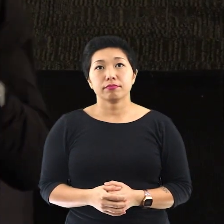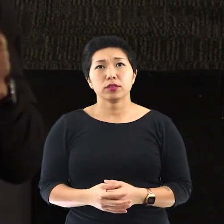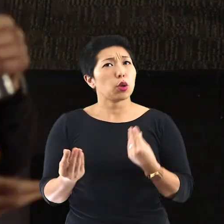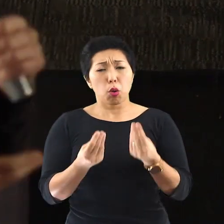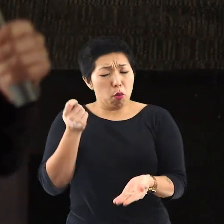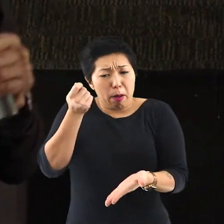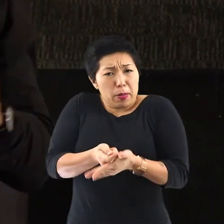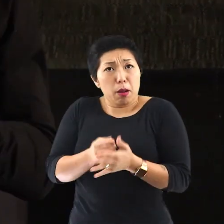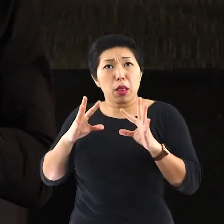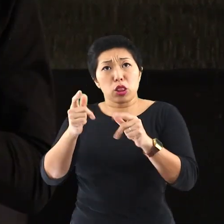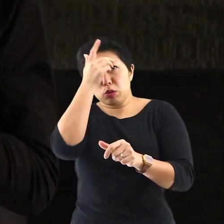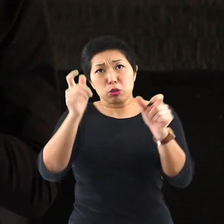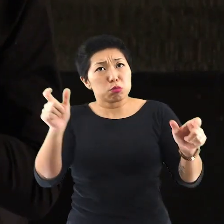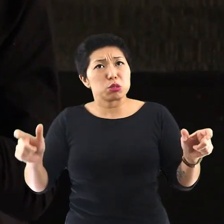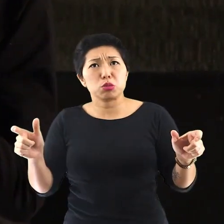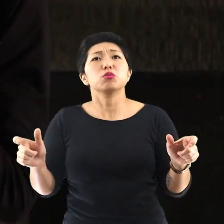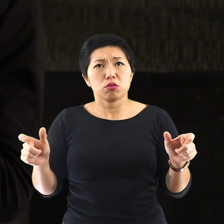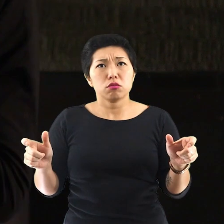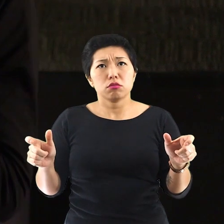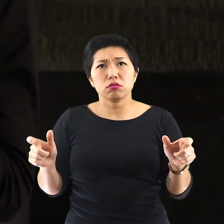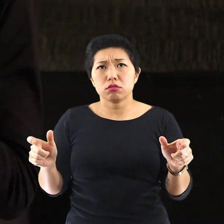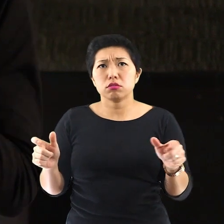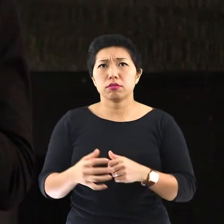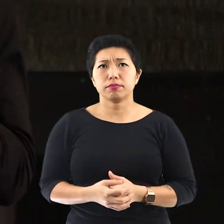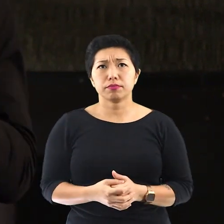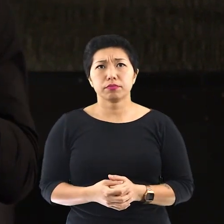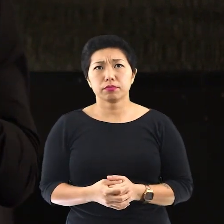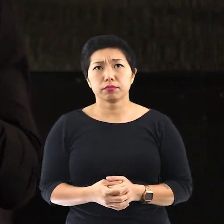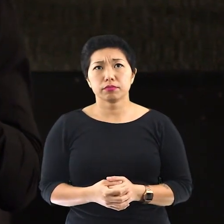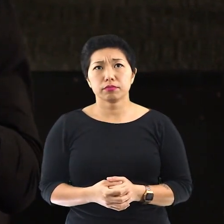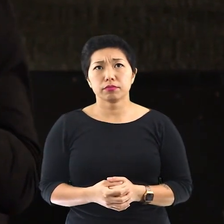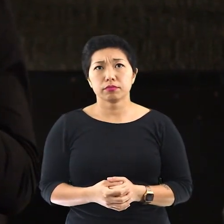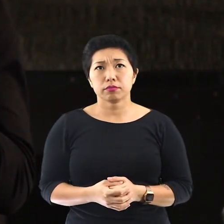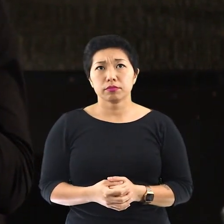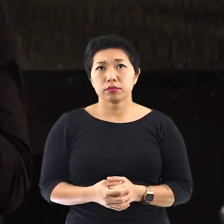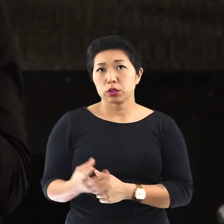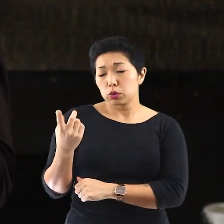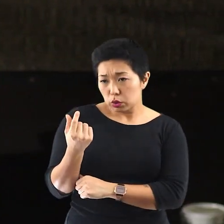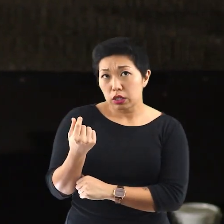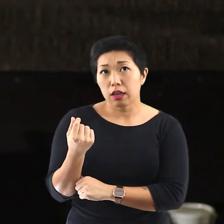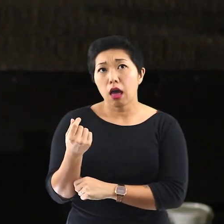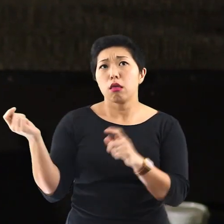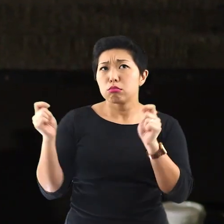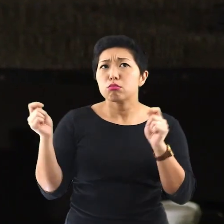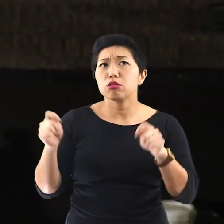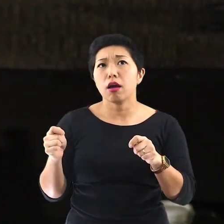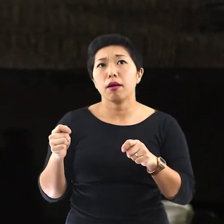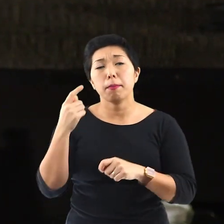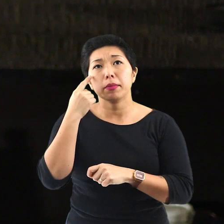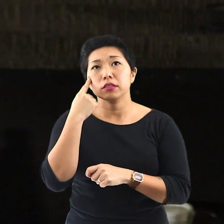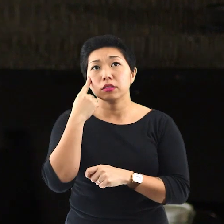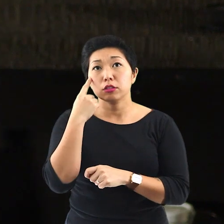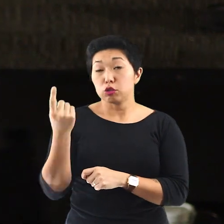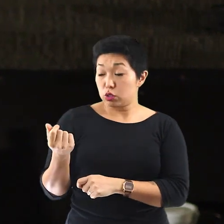Mas como vai pagar para todos? Para o Pelé, se estivesse vivo, para a Xuxa, para o Jair Bolsonaro,